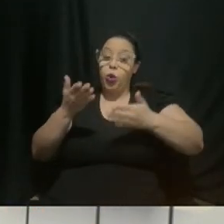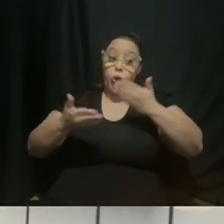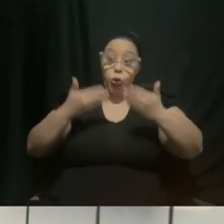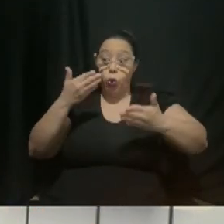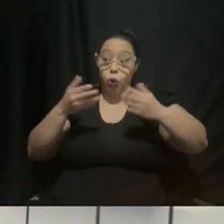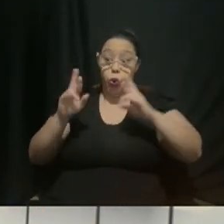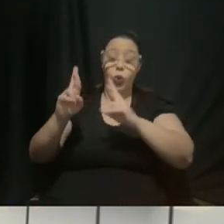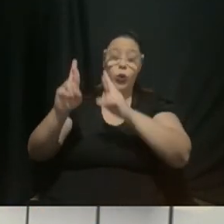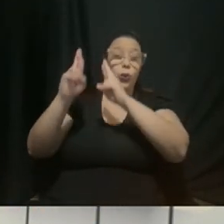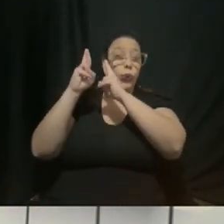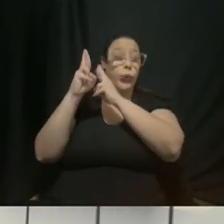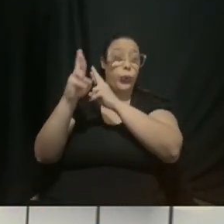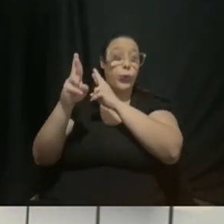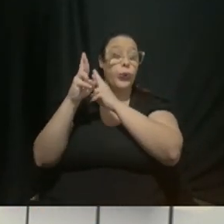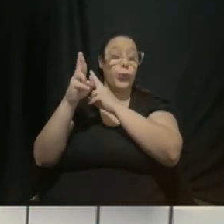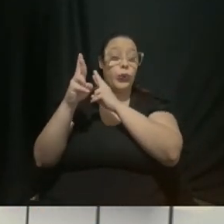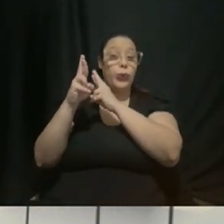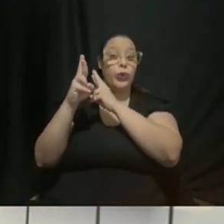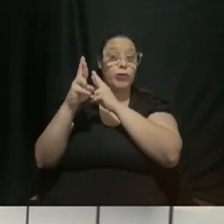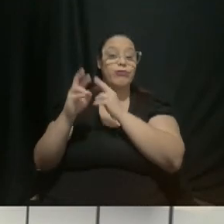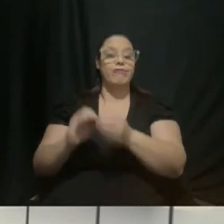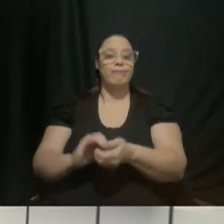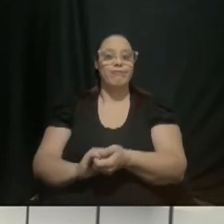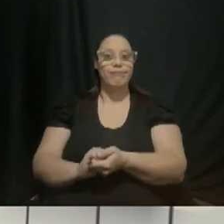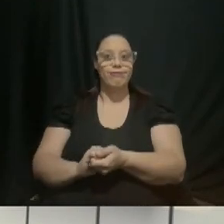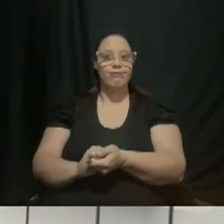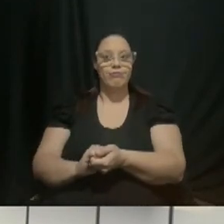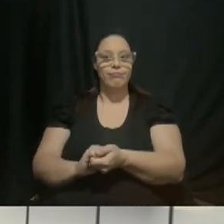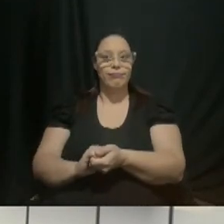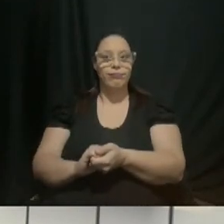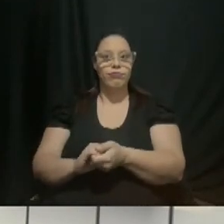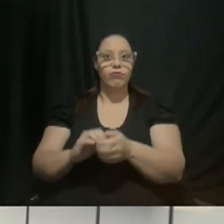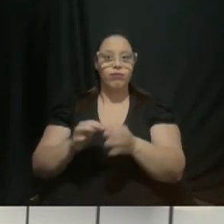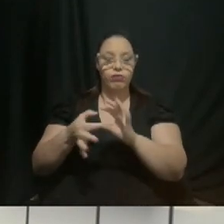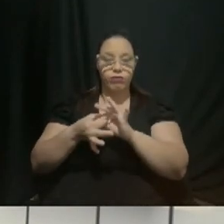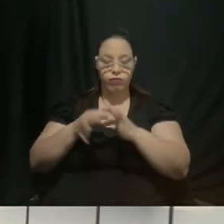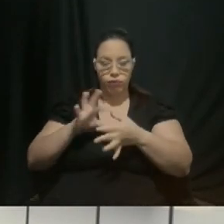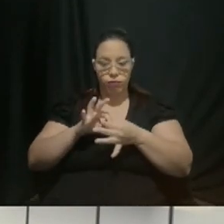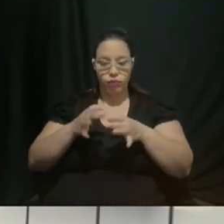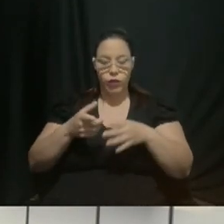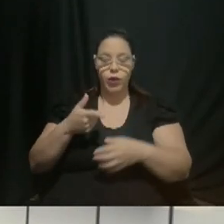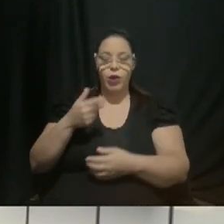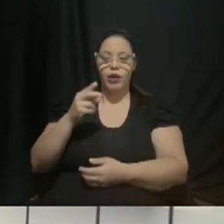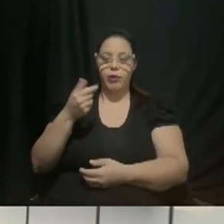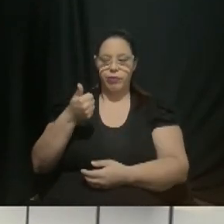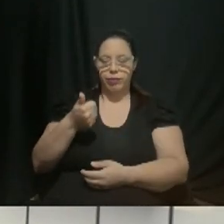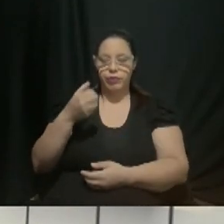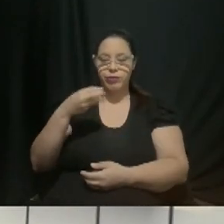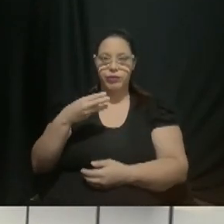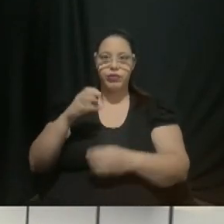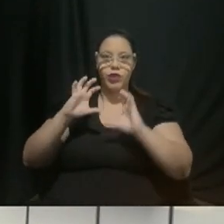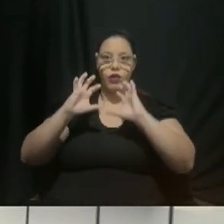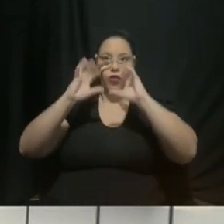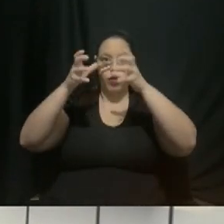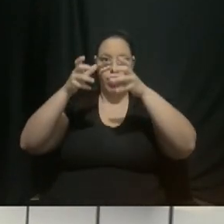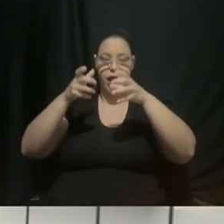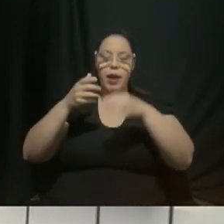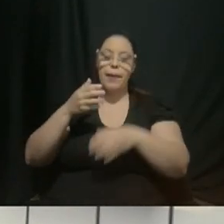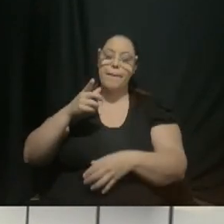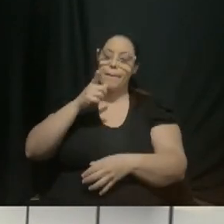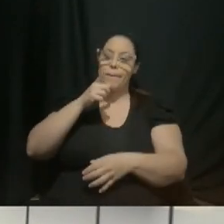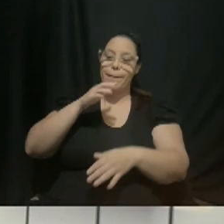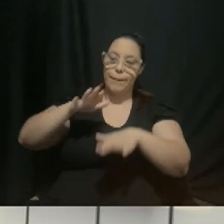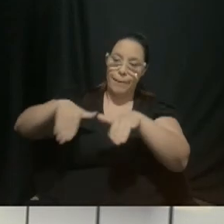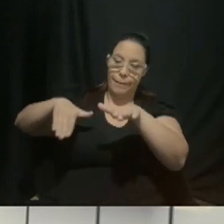ouro inédito. Na agenda olímpica, em daqui a pouco, a 1 hora da tarde, tem vôlei de praia feminino, quartas de